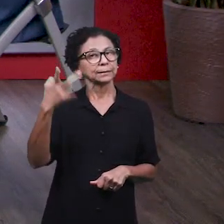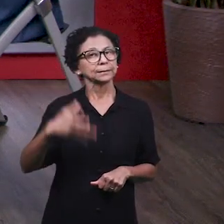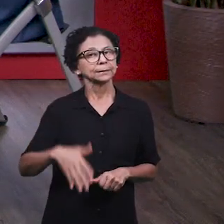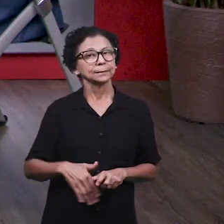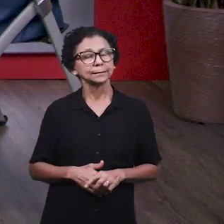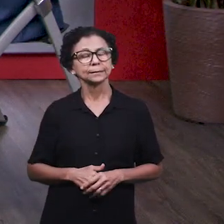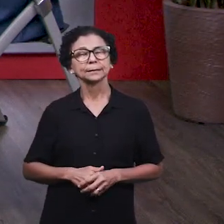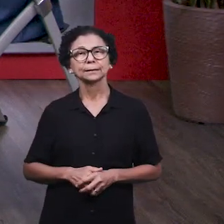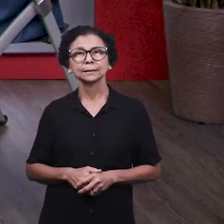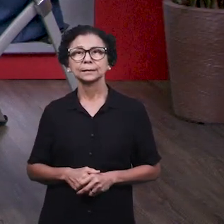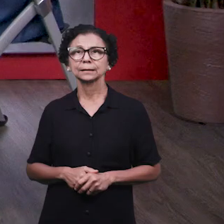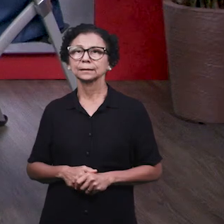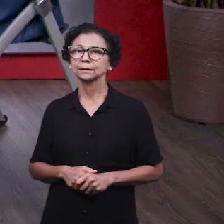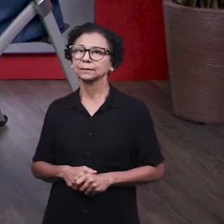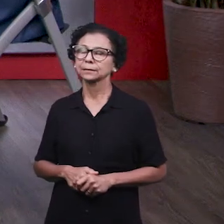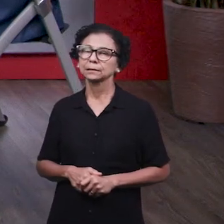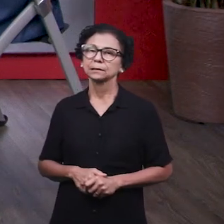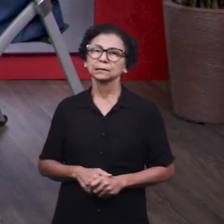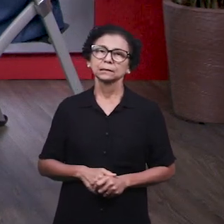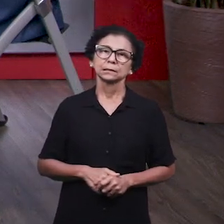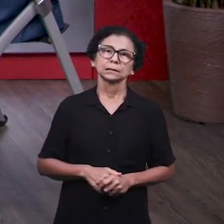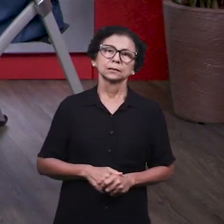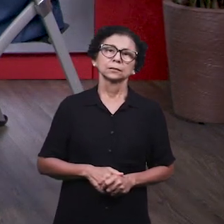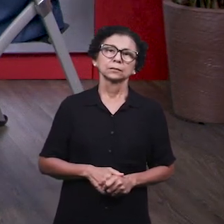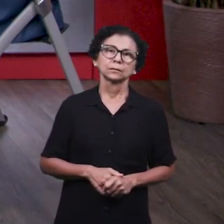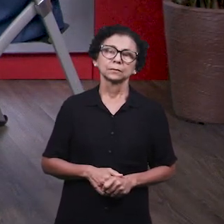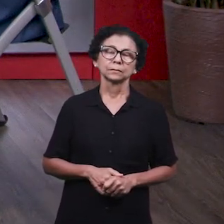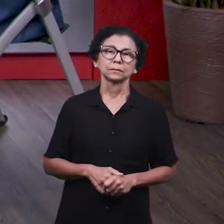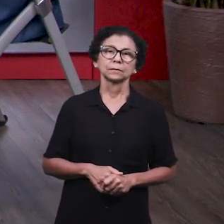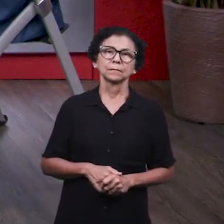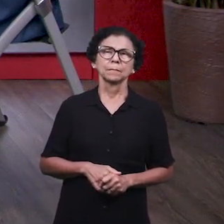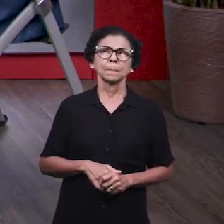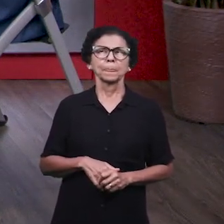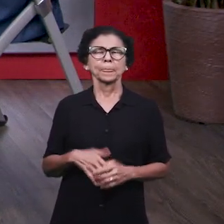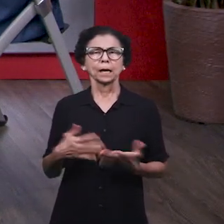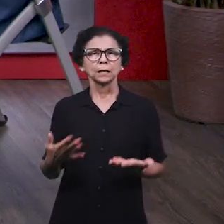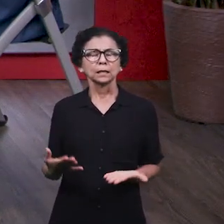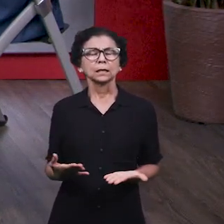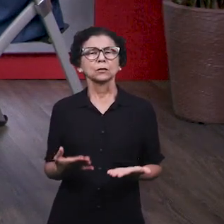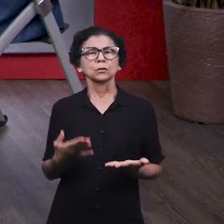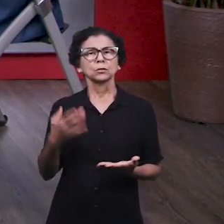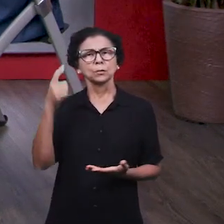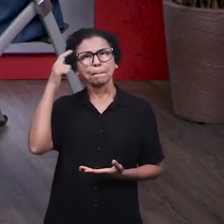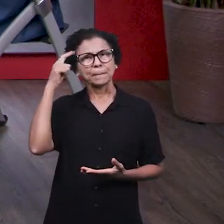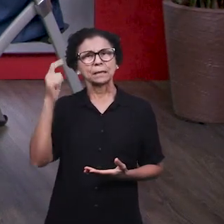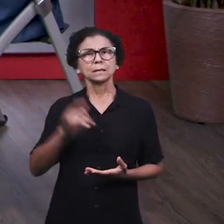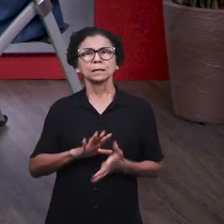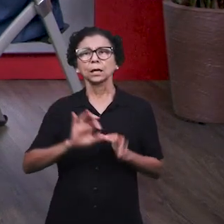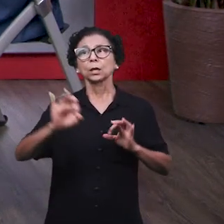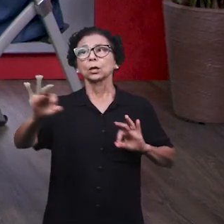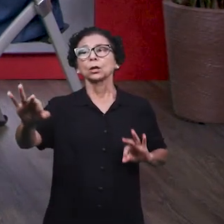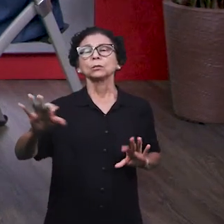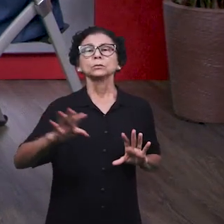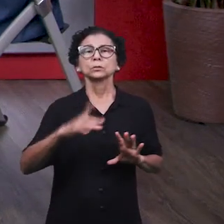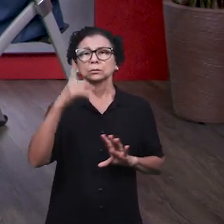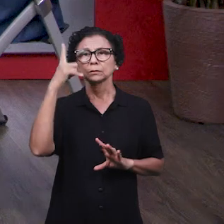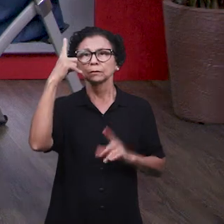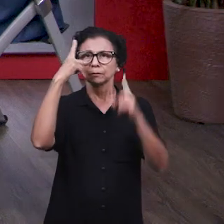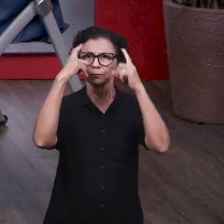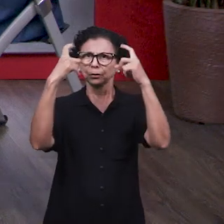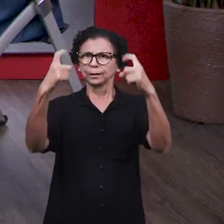e a gente nordeste. imagina muitas vezes que esse tipo de controle de violência acontece em lugares distantes, né, mas na Muito verdade, distante.